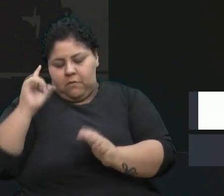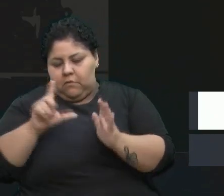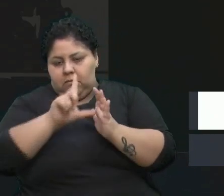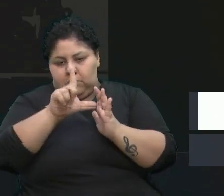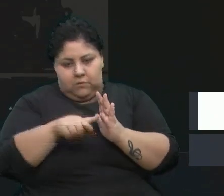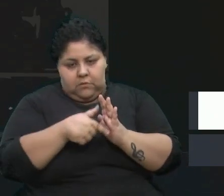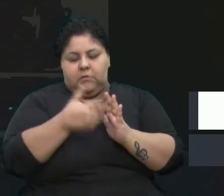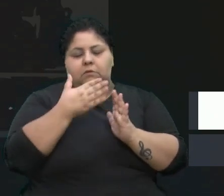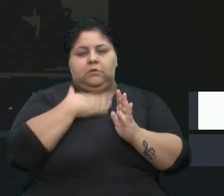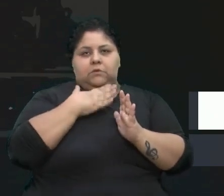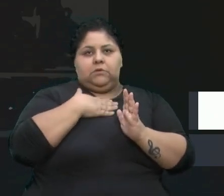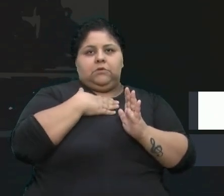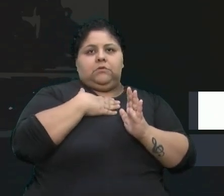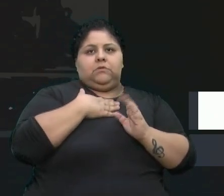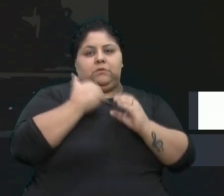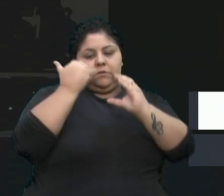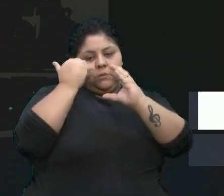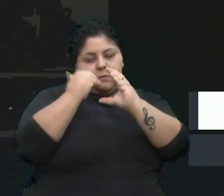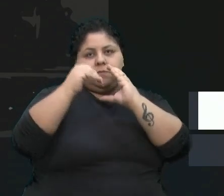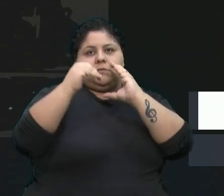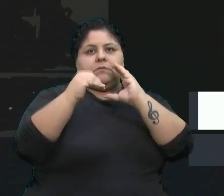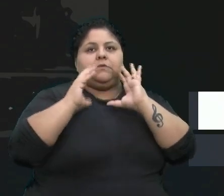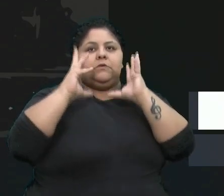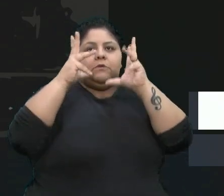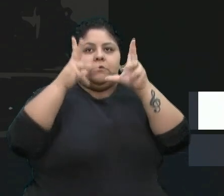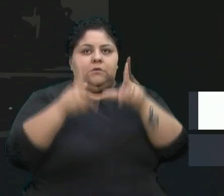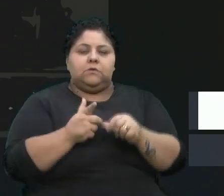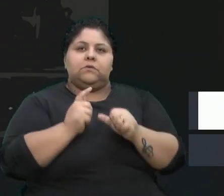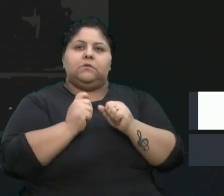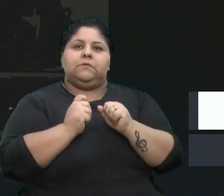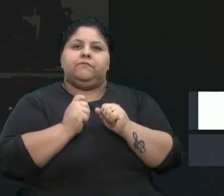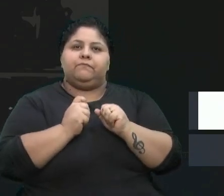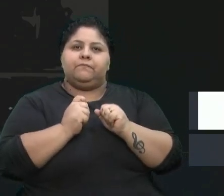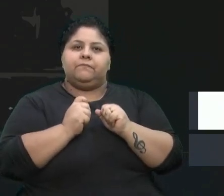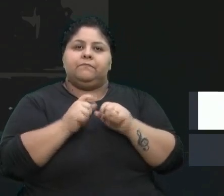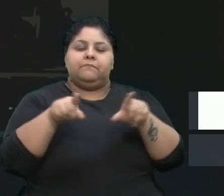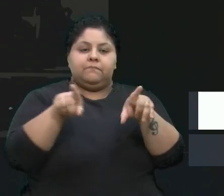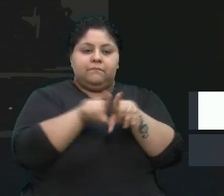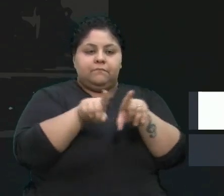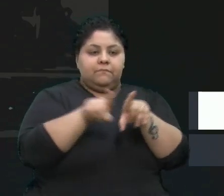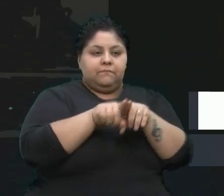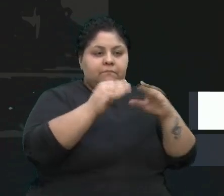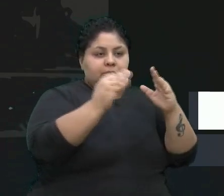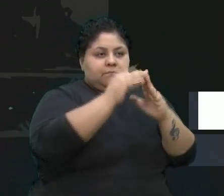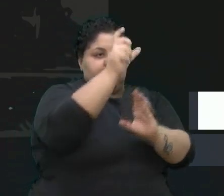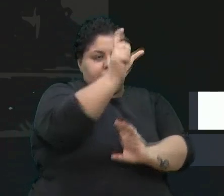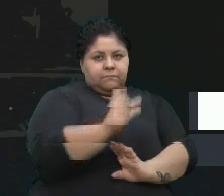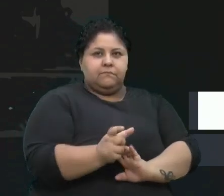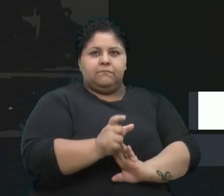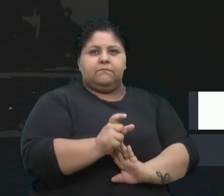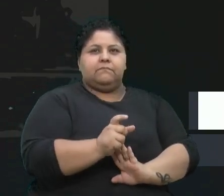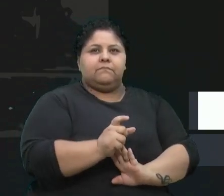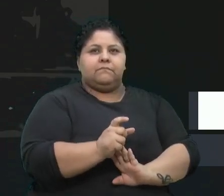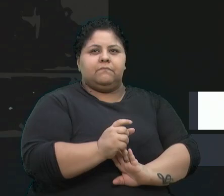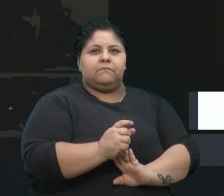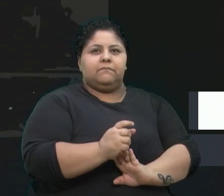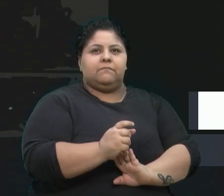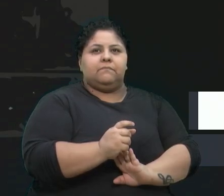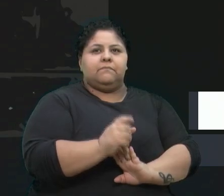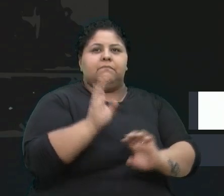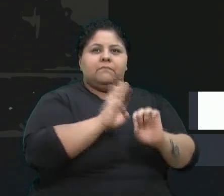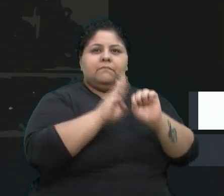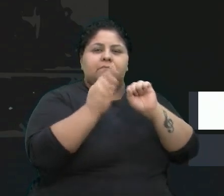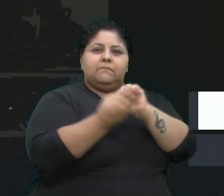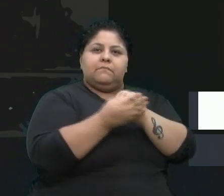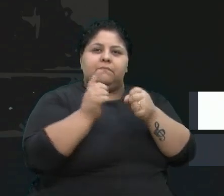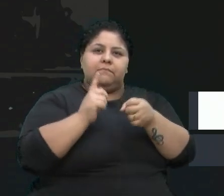estar transmitindo a todos os senhores e as senhoras, e também aos moradores aí uma parte, vereador. do bairro Cidade Nova.